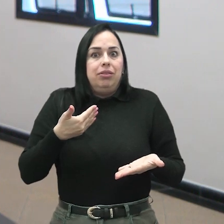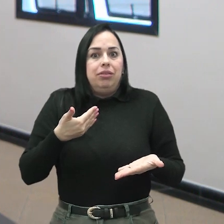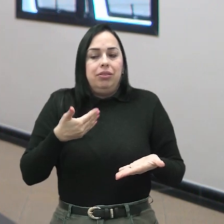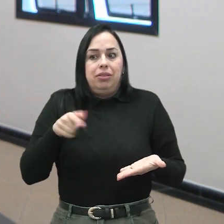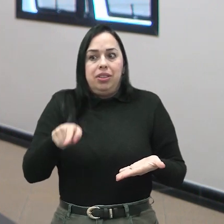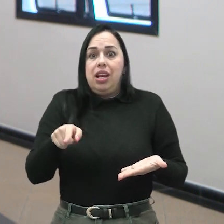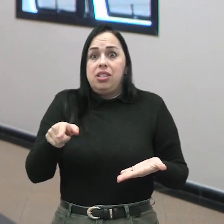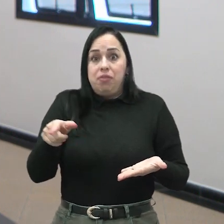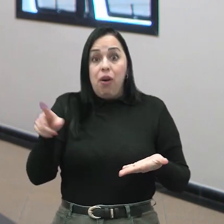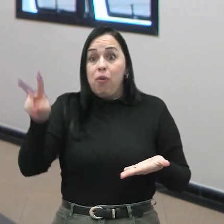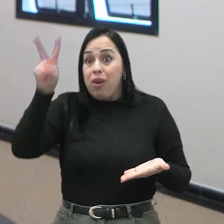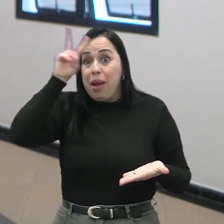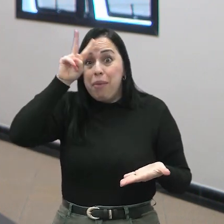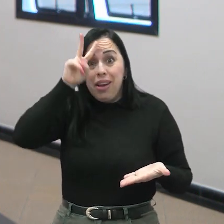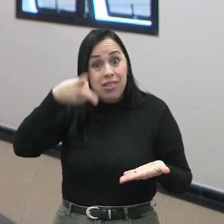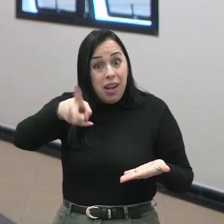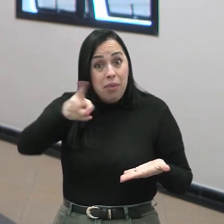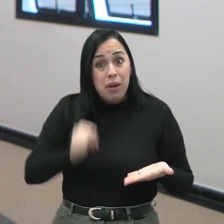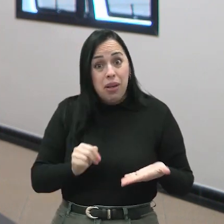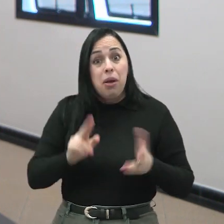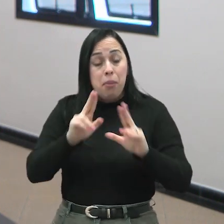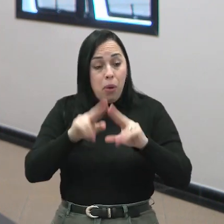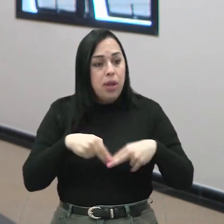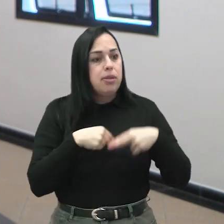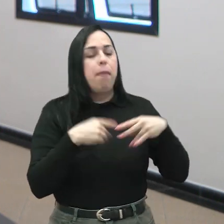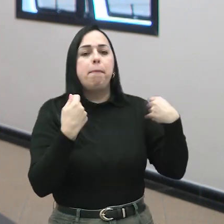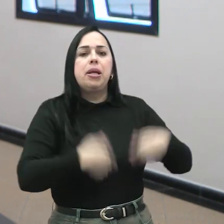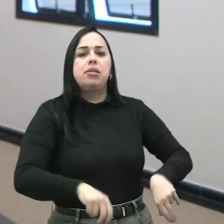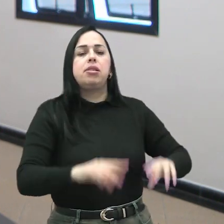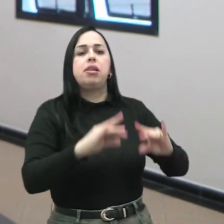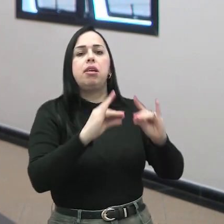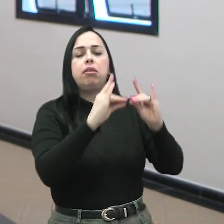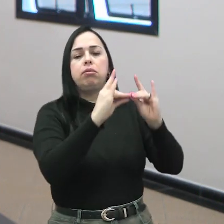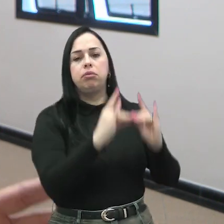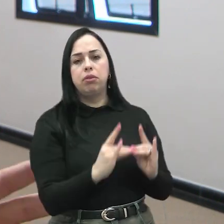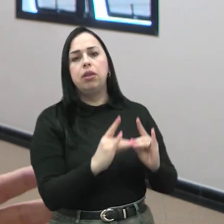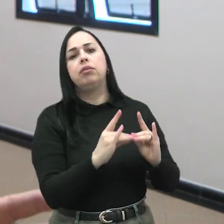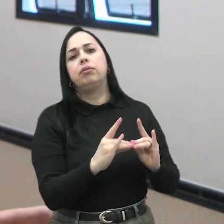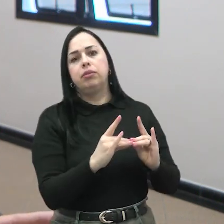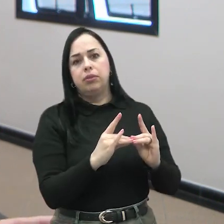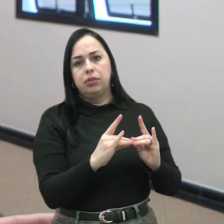pode ser apagada da memória, então ela precisa fazer esse sepultamento,